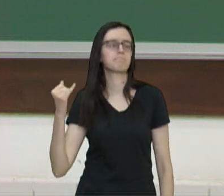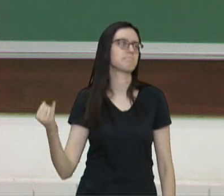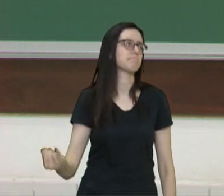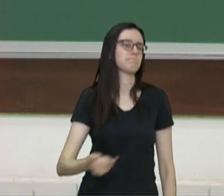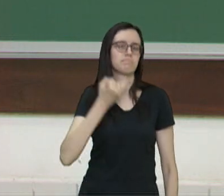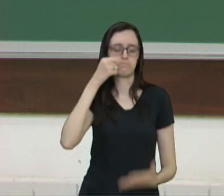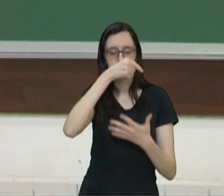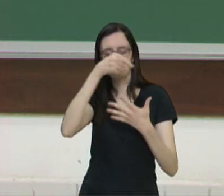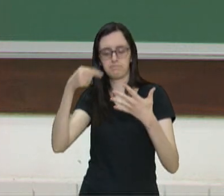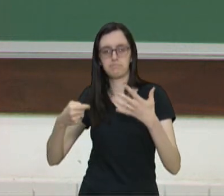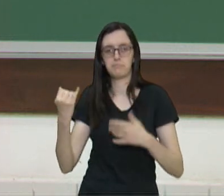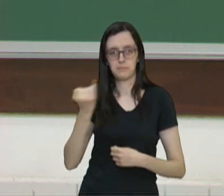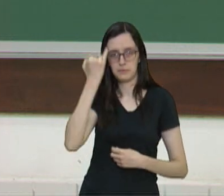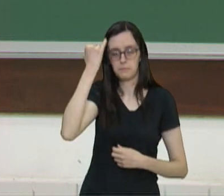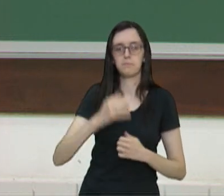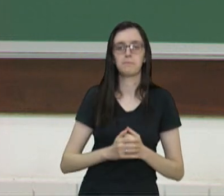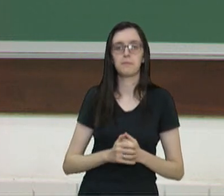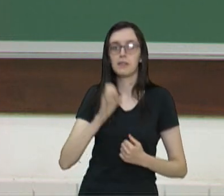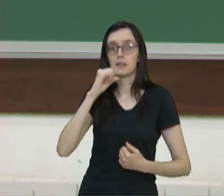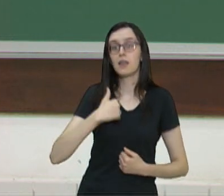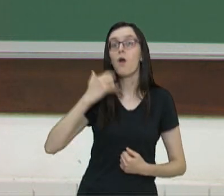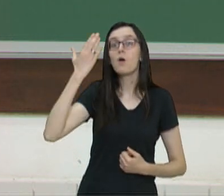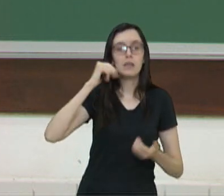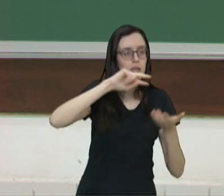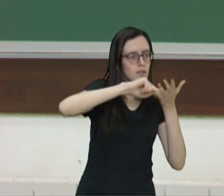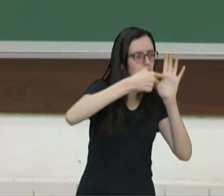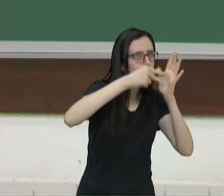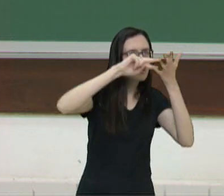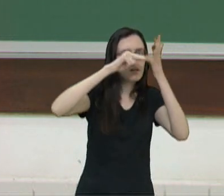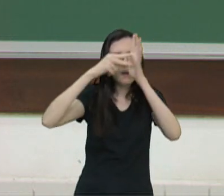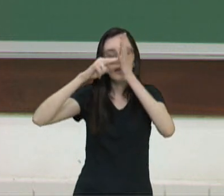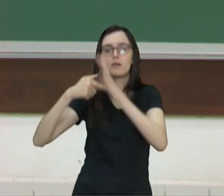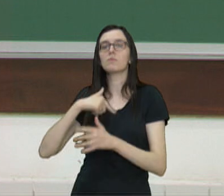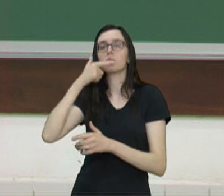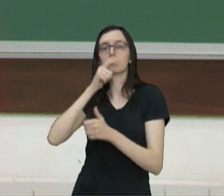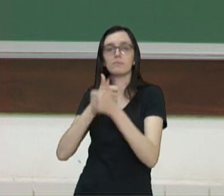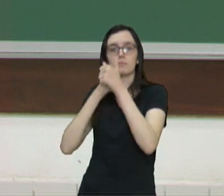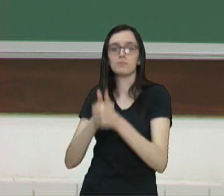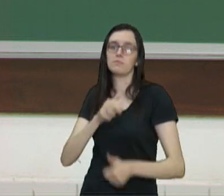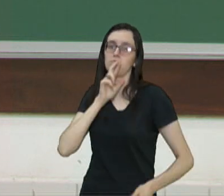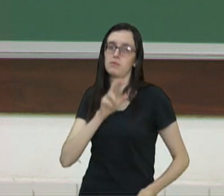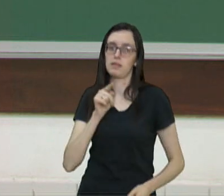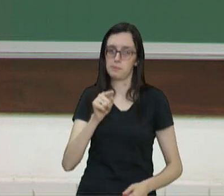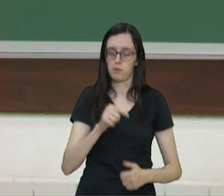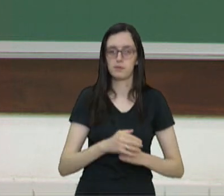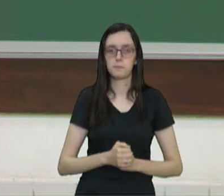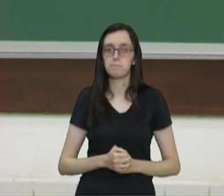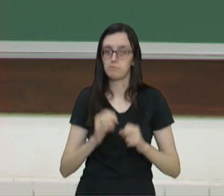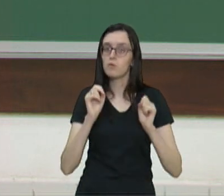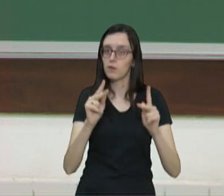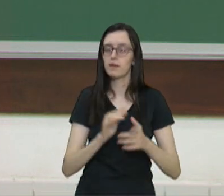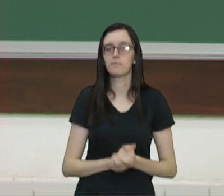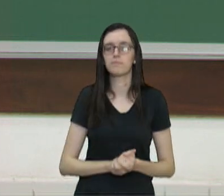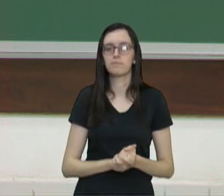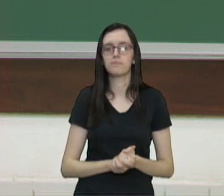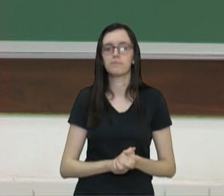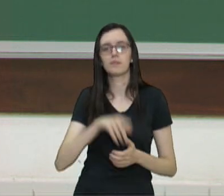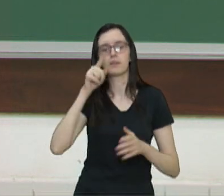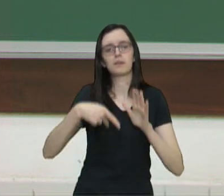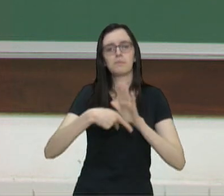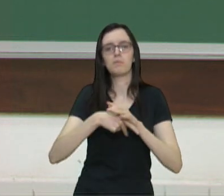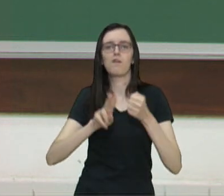importantíssimos. Quando eu sei o que significam, eu consigo ir atrás da minha resposta, tá? Então, são os nossos